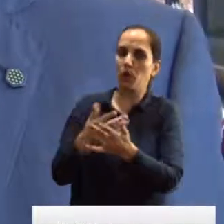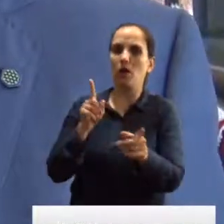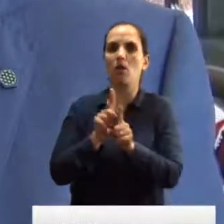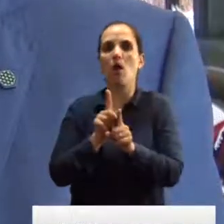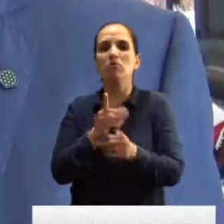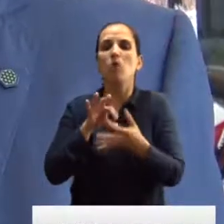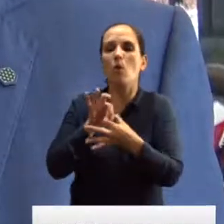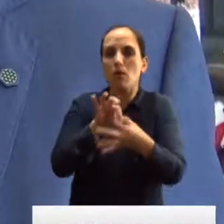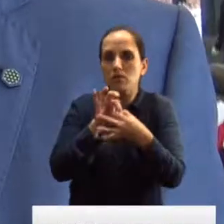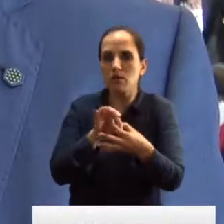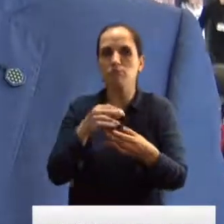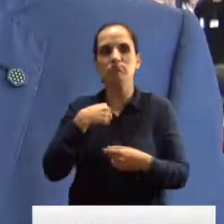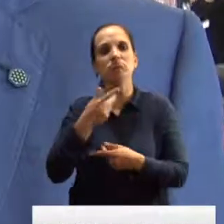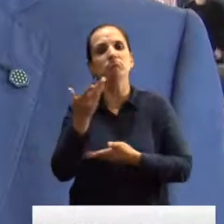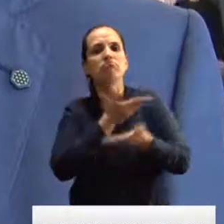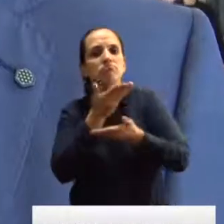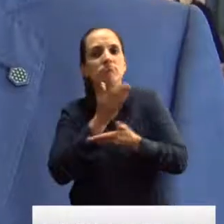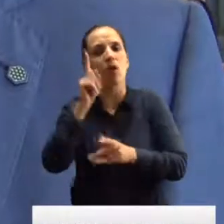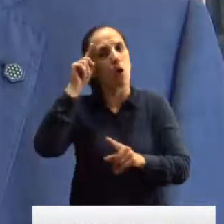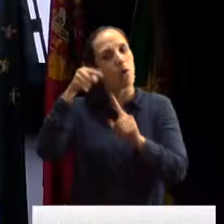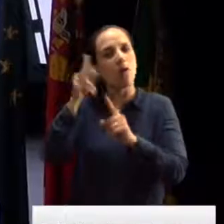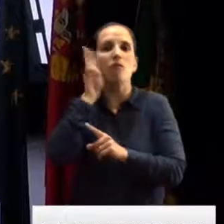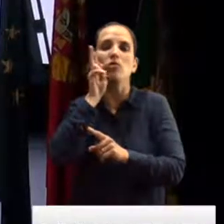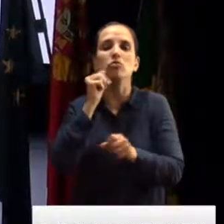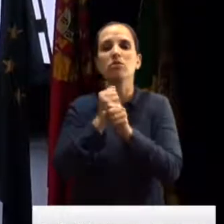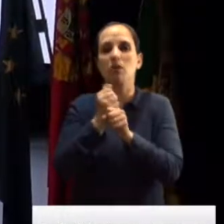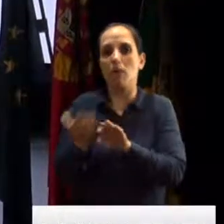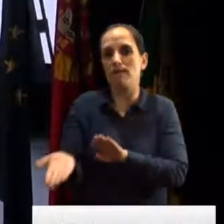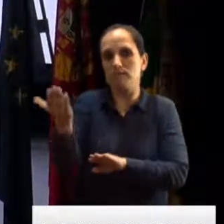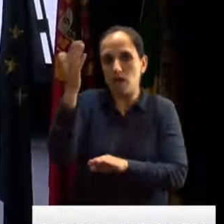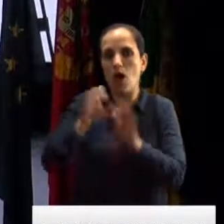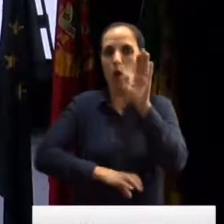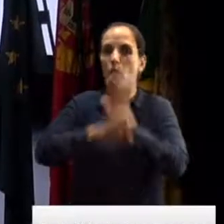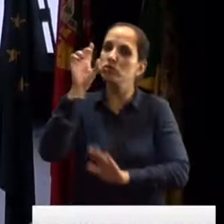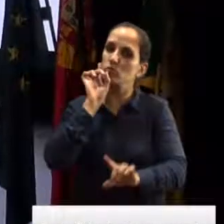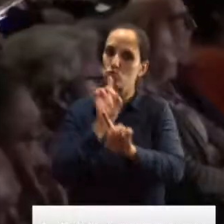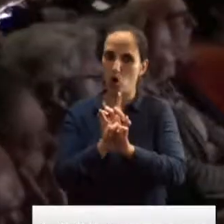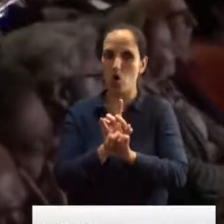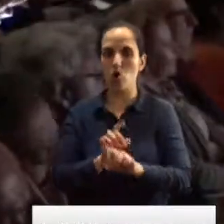colaborar e me empenhar fortemente naquilo que é a valorização do trabalho e as condições do mesmo.